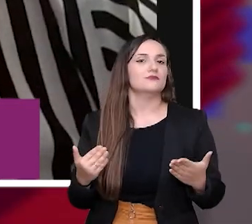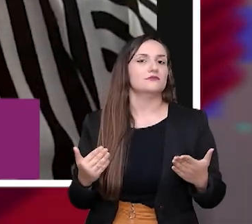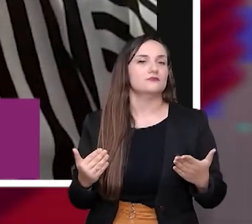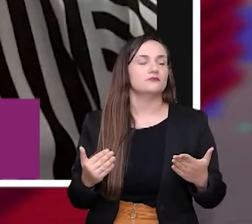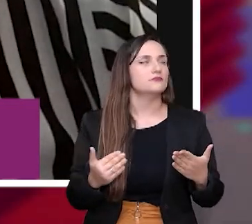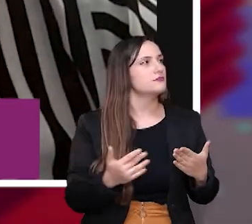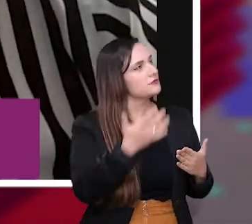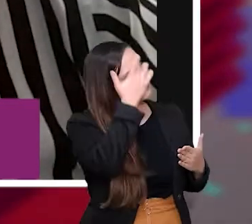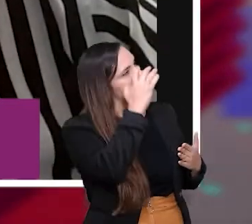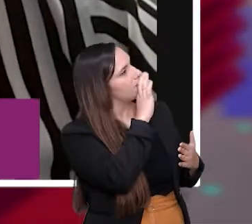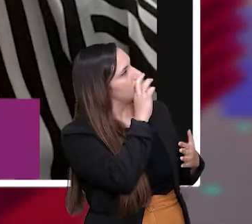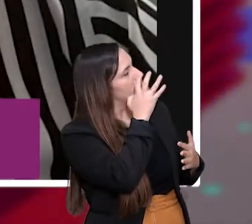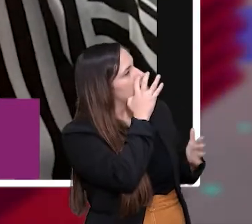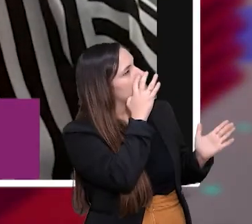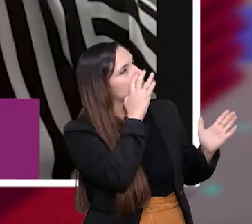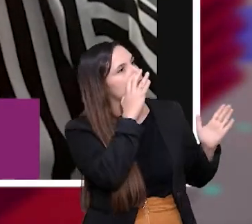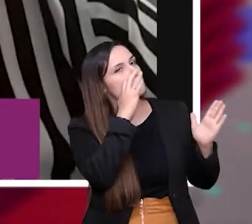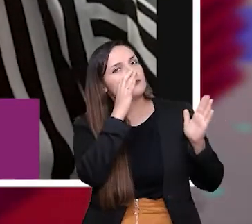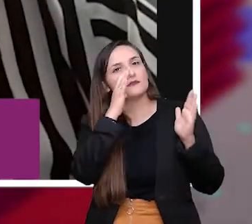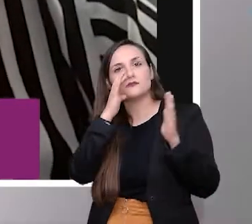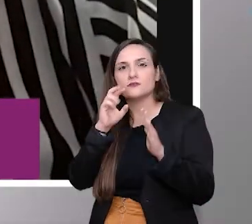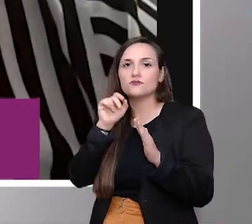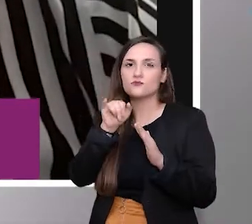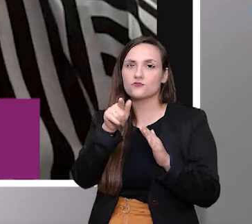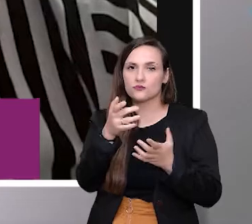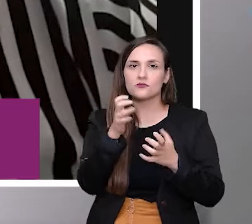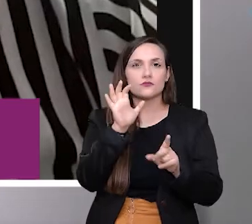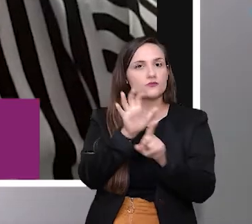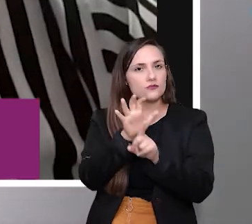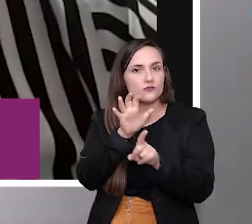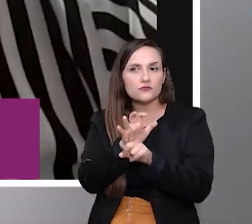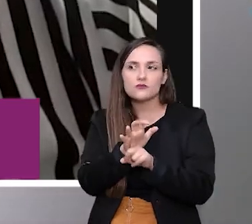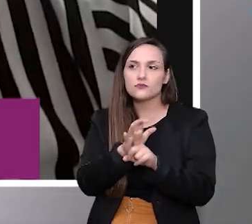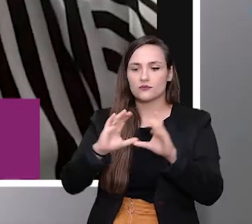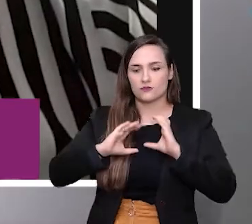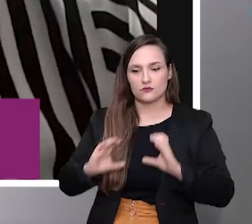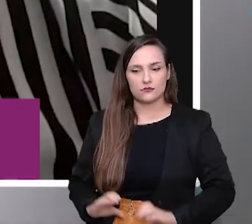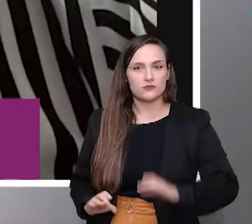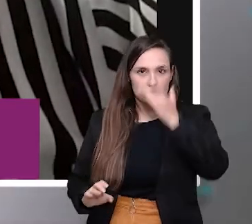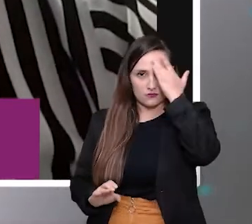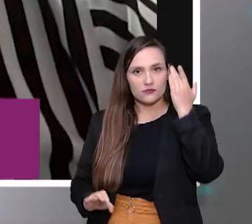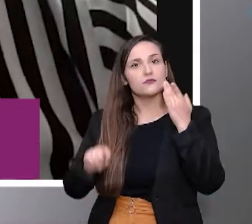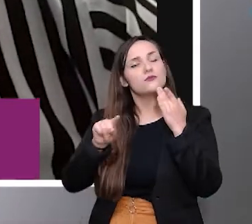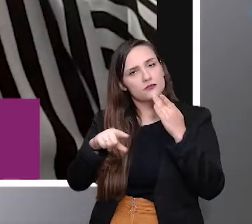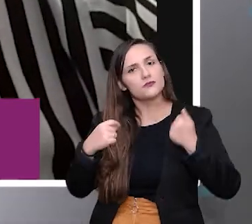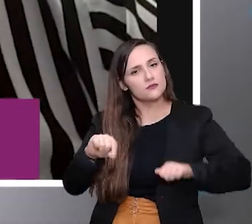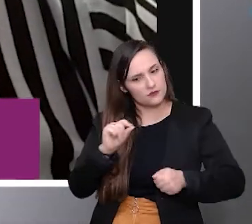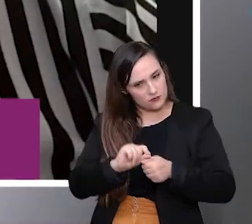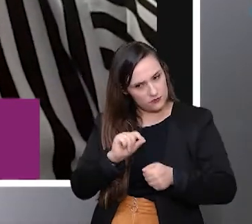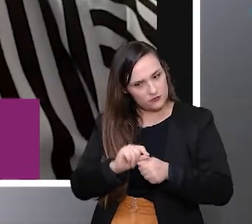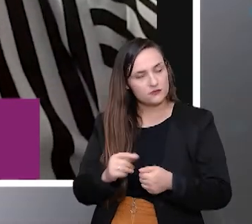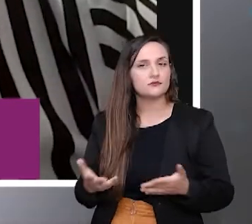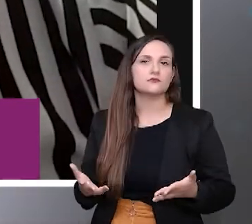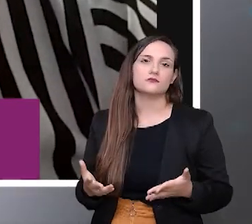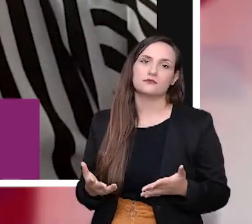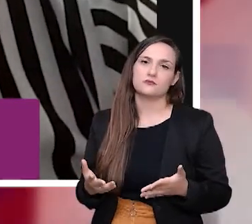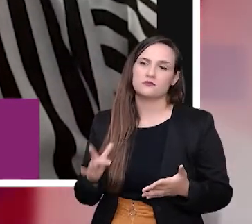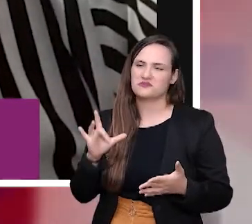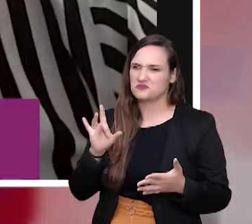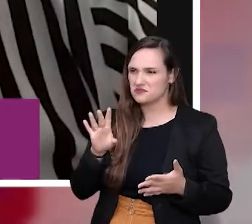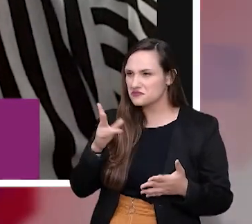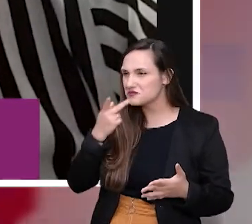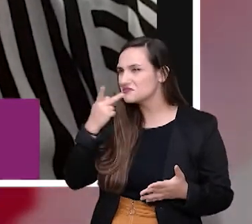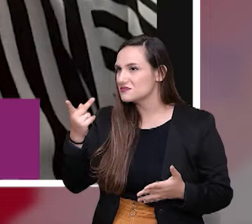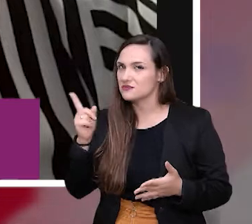E a pessoa tem que acompanhar. Isso vale para pai, para mãe, para líder. Se você quer influenciar o comportamento de alguém, faça.